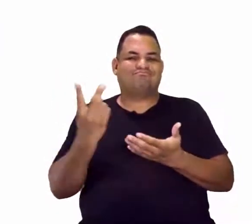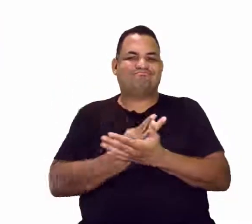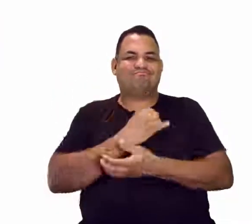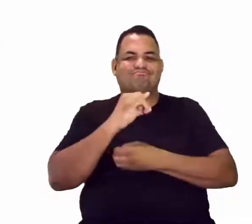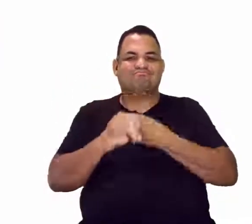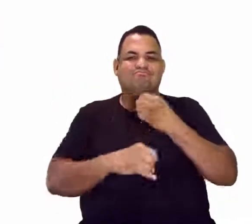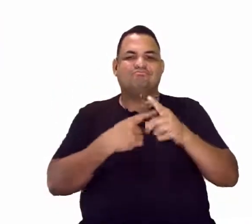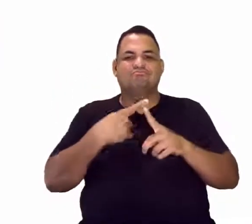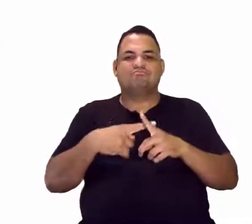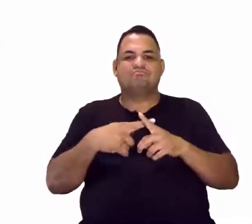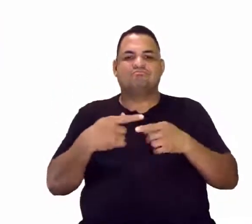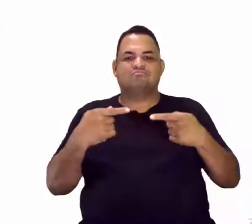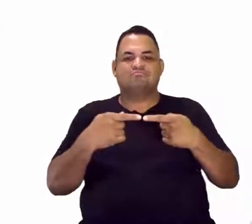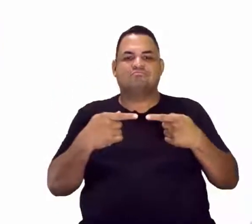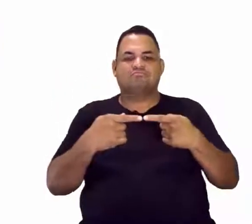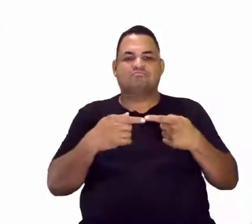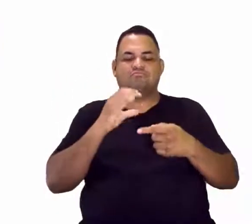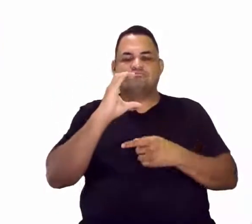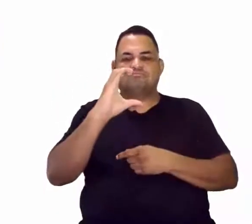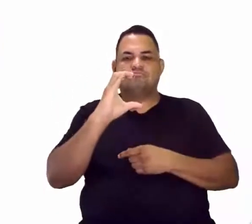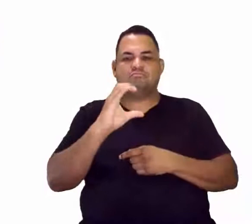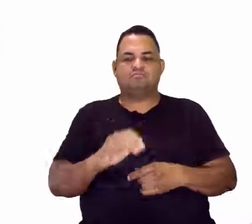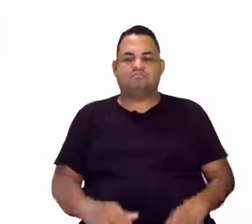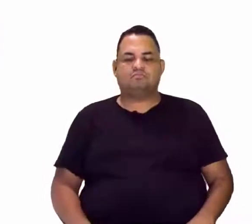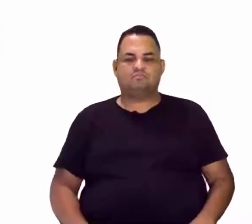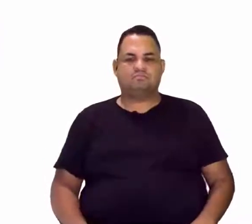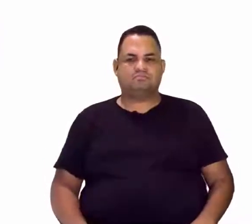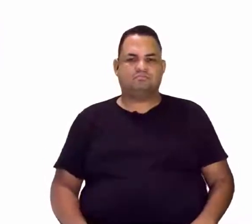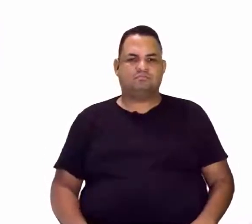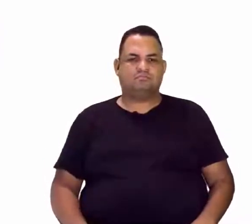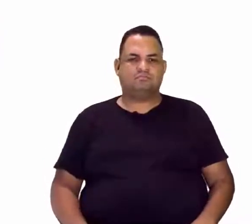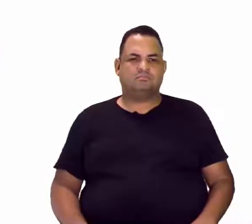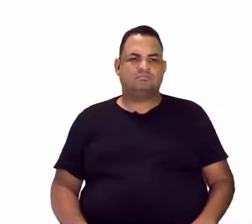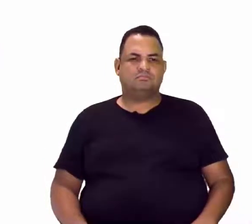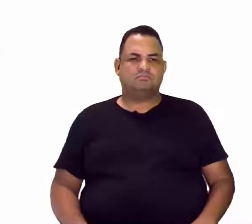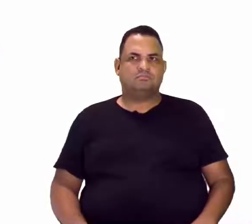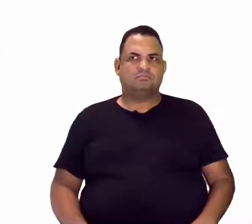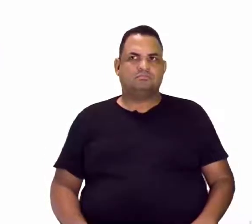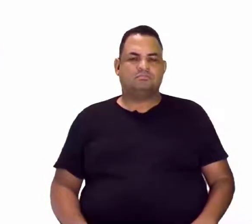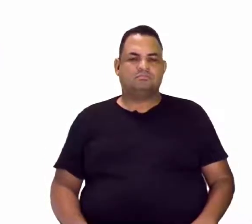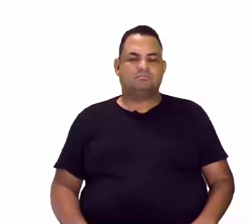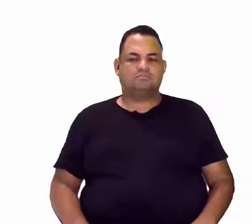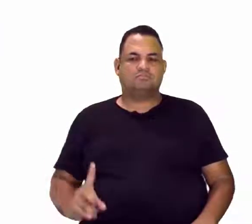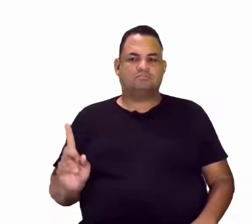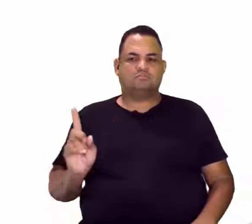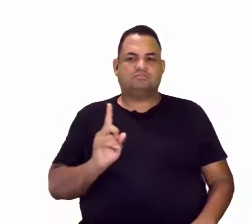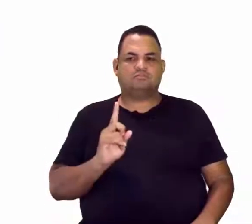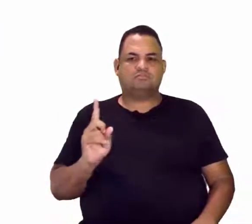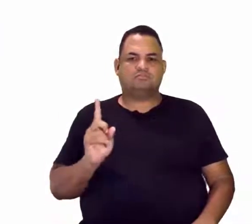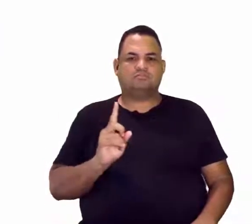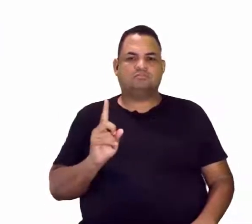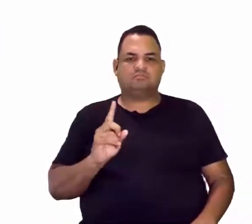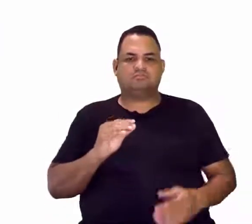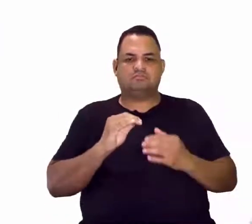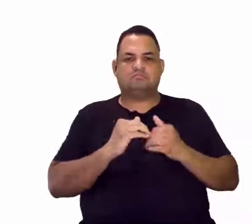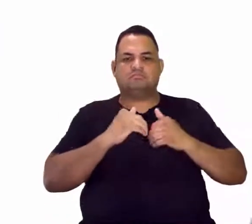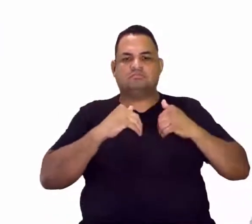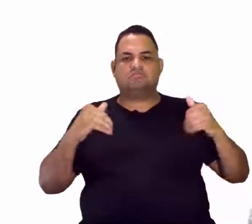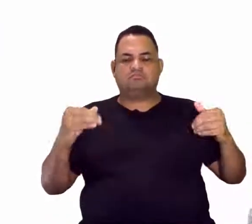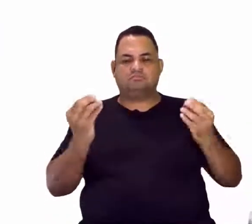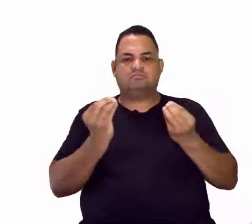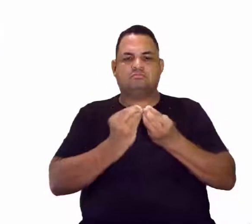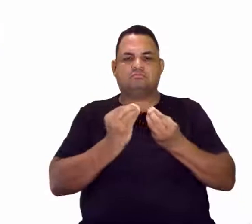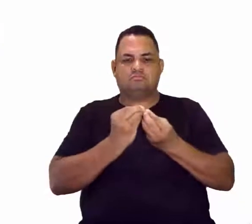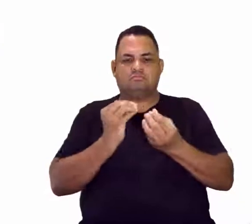ionização porque eles estão ligados ao carbono. E aí, eles não vão se desprender desta molécula